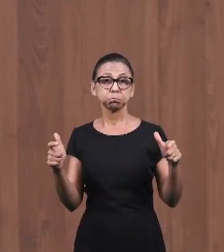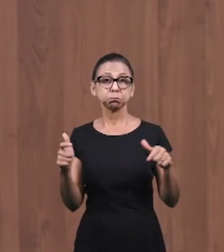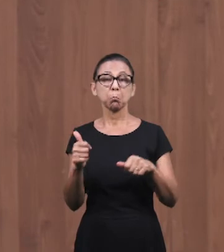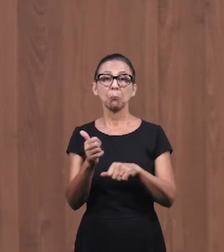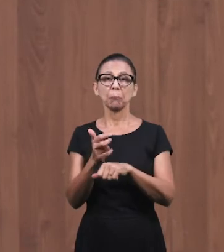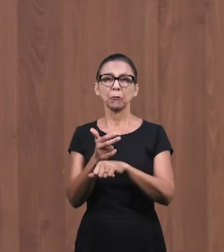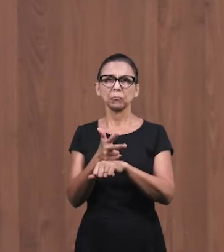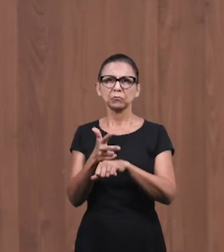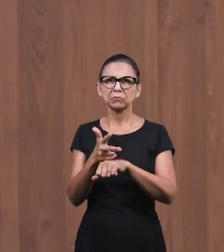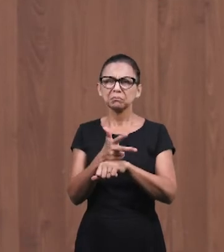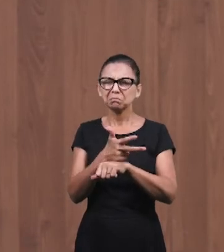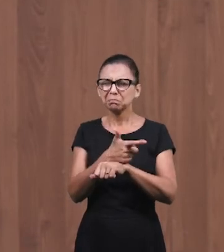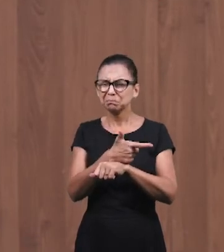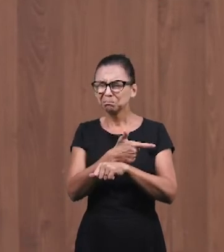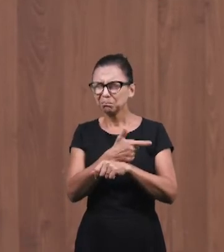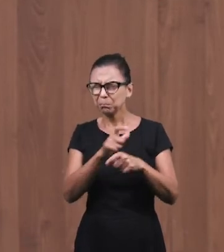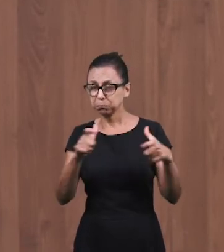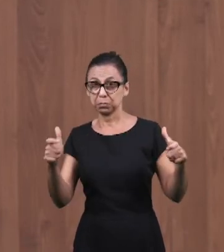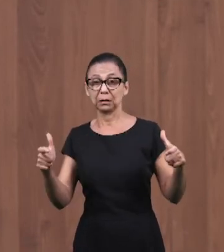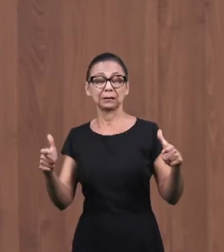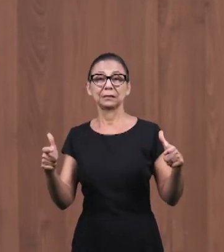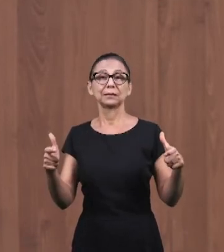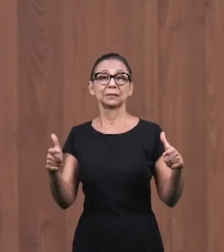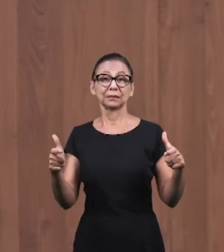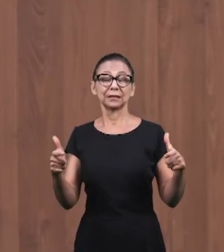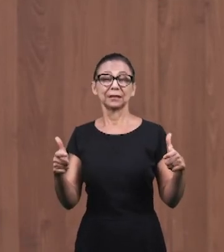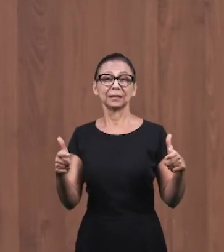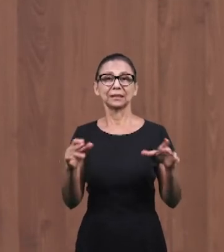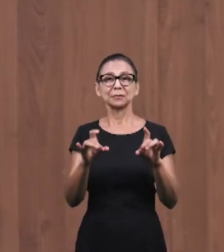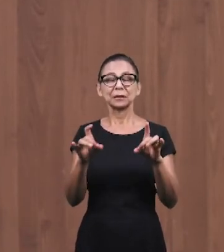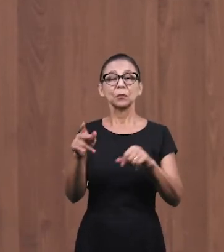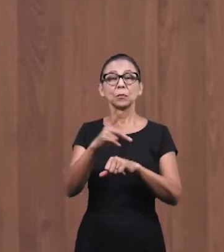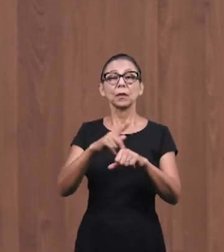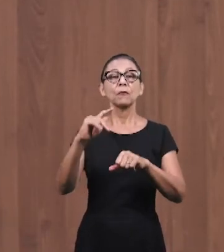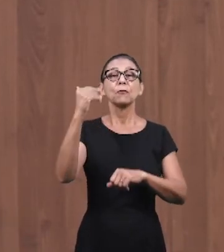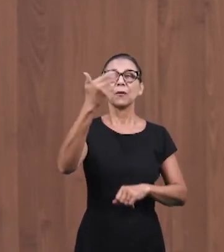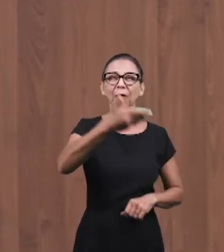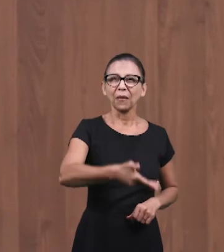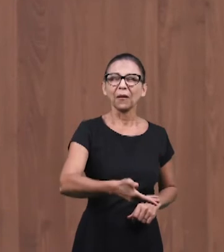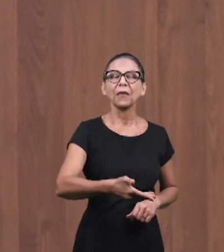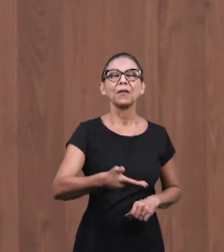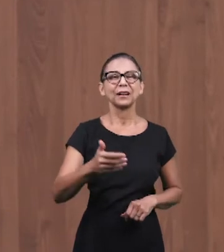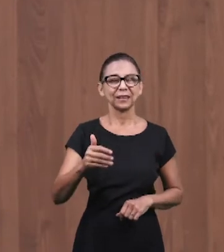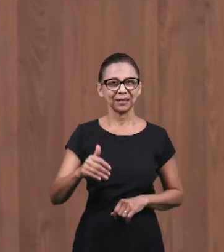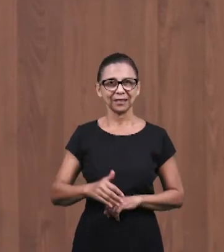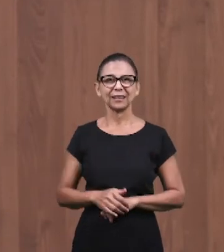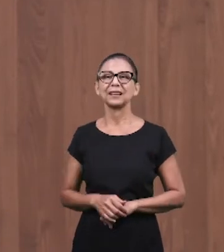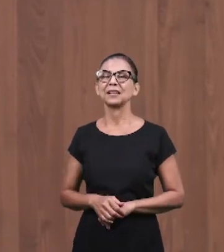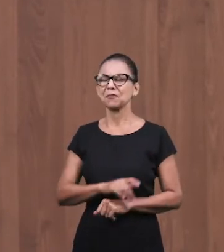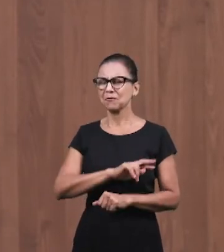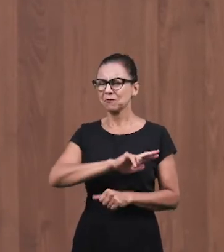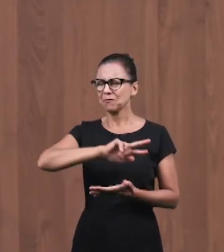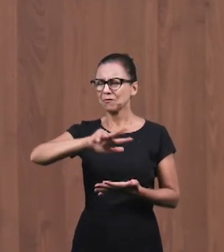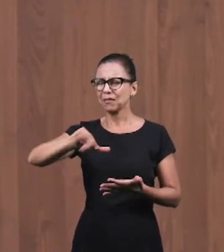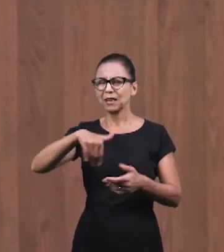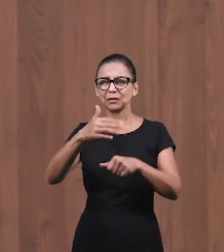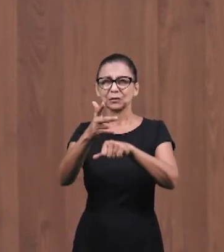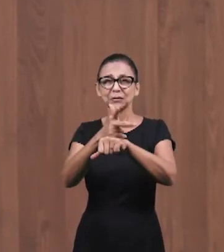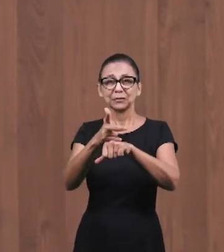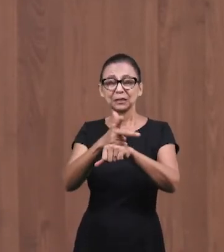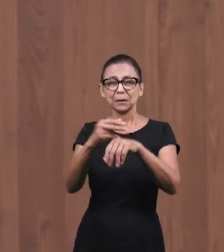vídeos, mais de 100 de vídeos que nós tivemos, especialmente do exterior. Os irmãos do exterior dessa vez mandaram vários